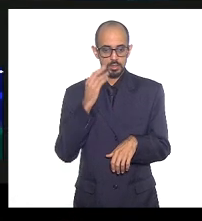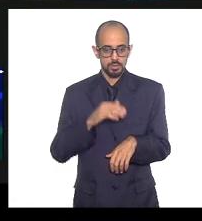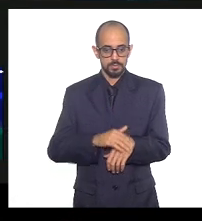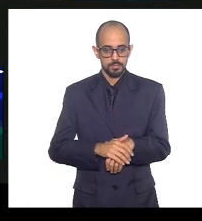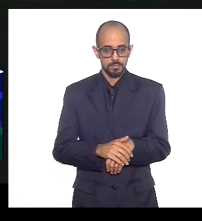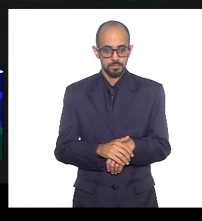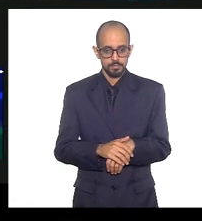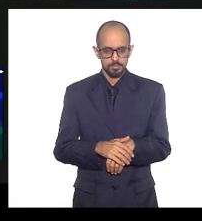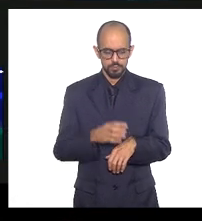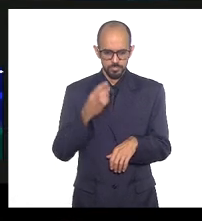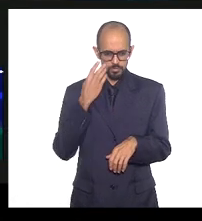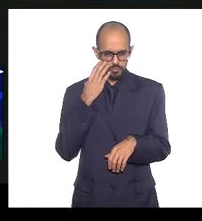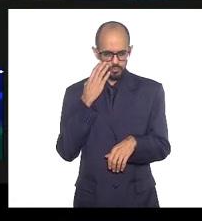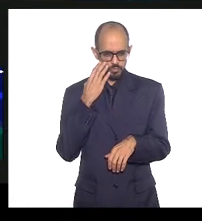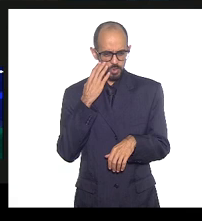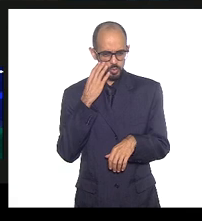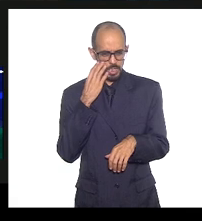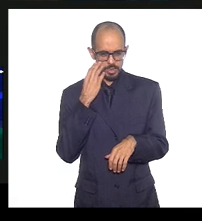Valdeck?